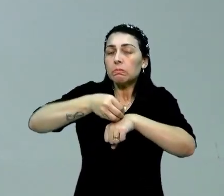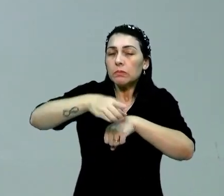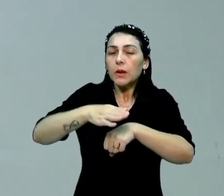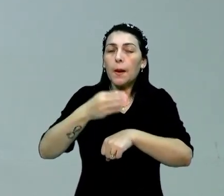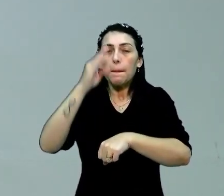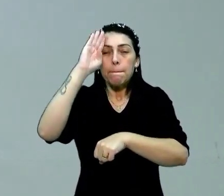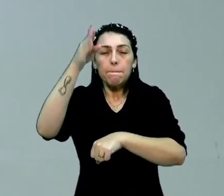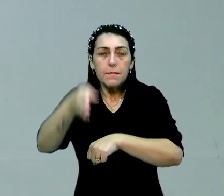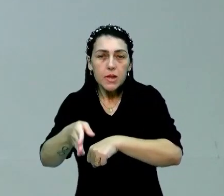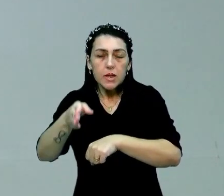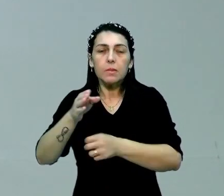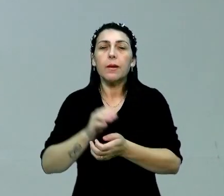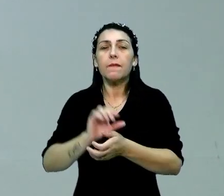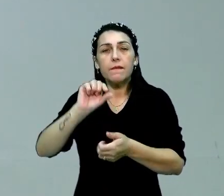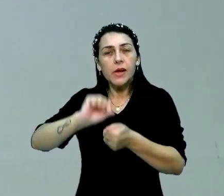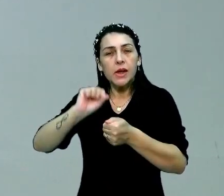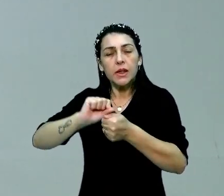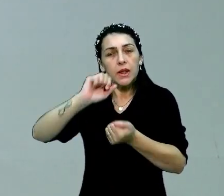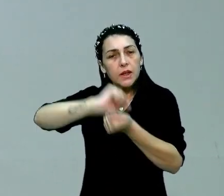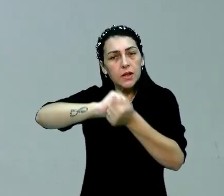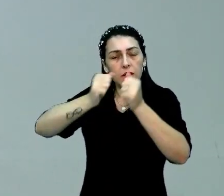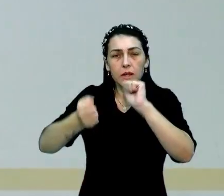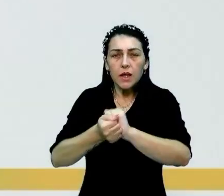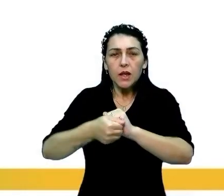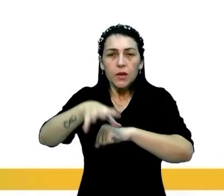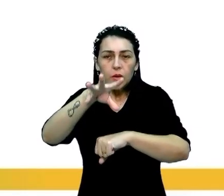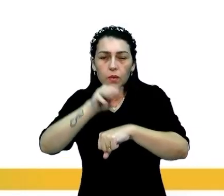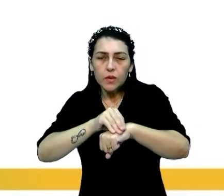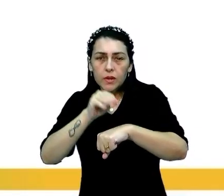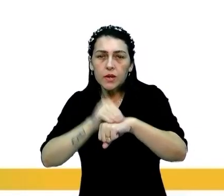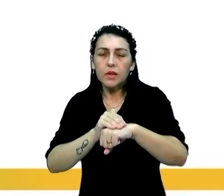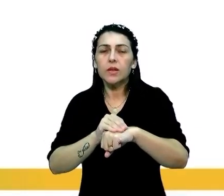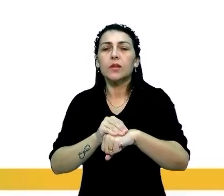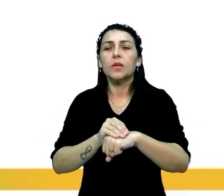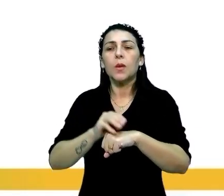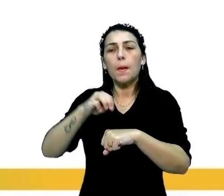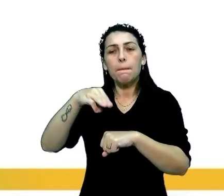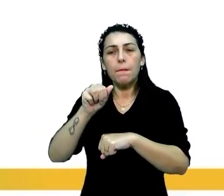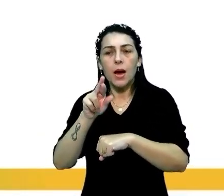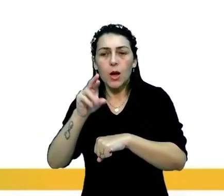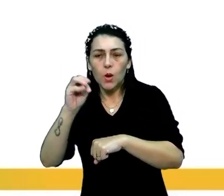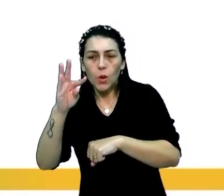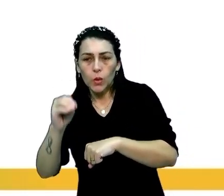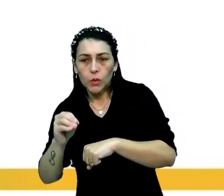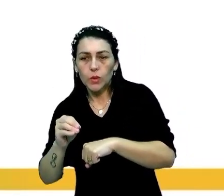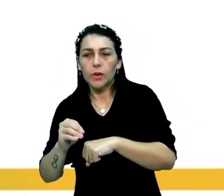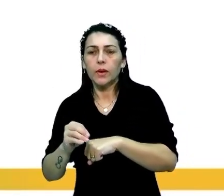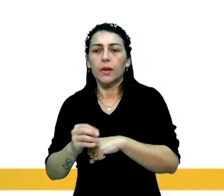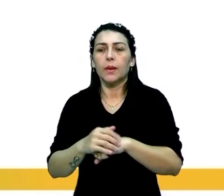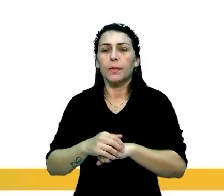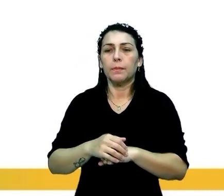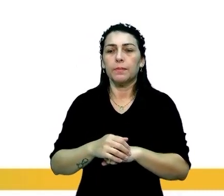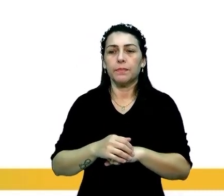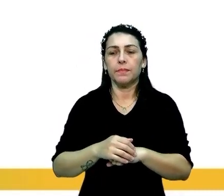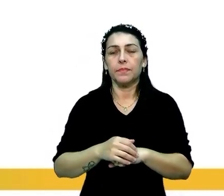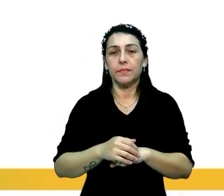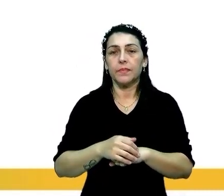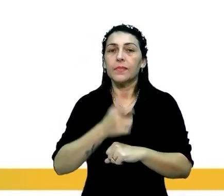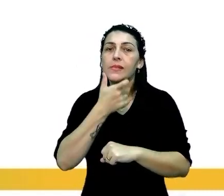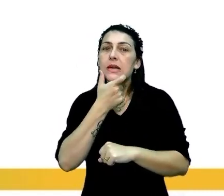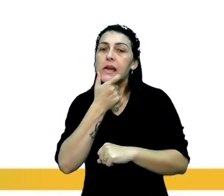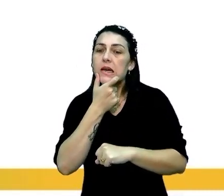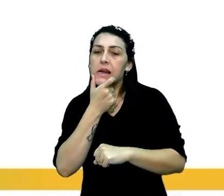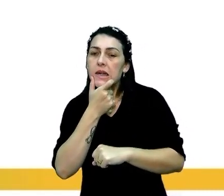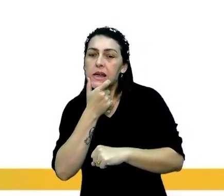principal, que é justamente fazer essas associações de conhecimento, é essa dica do Maroto, ó. Em latim para vocês, ó. Mens san